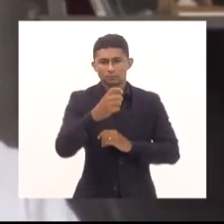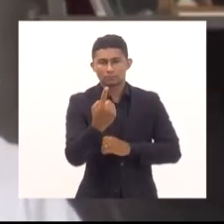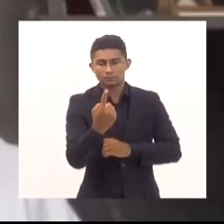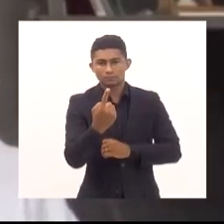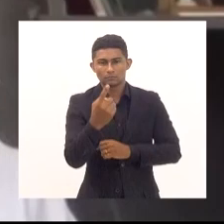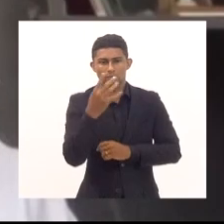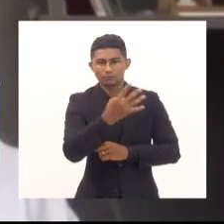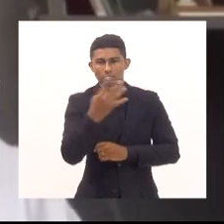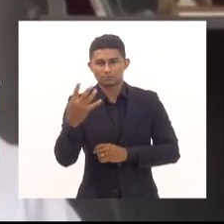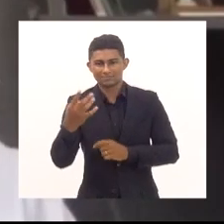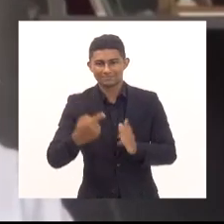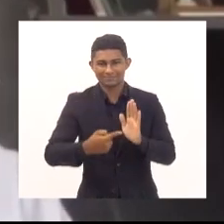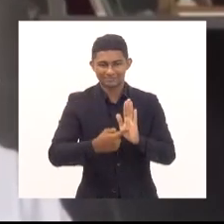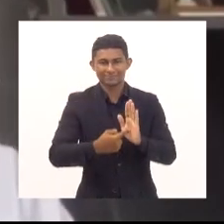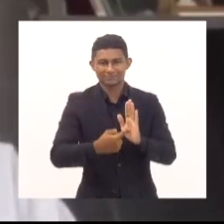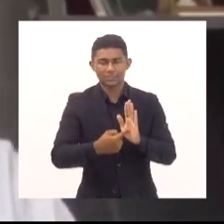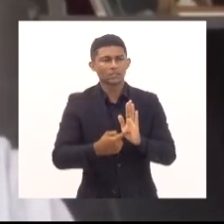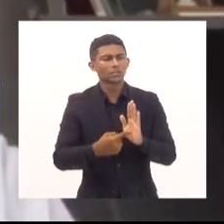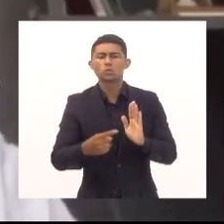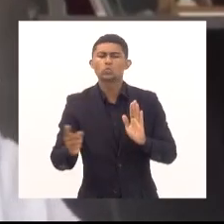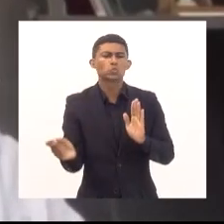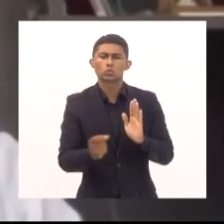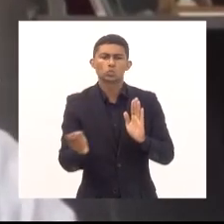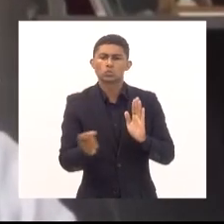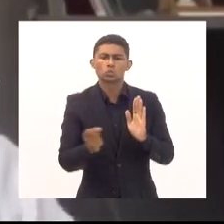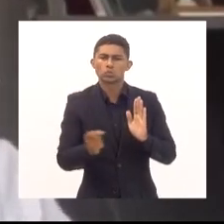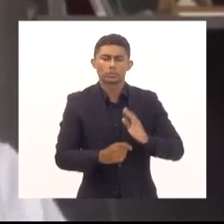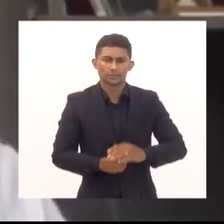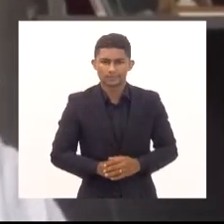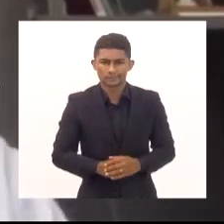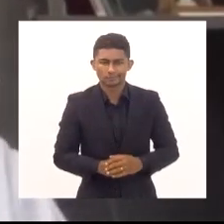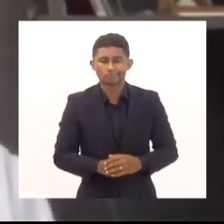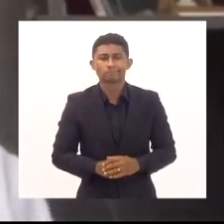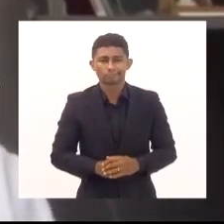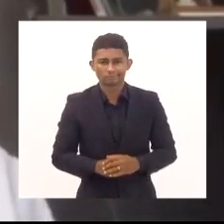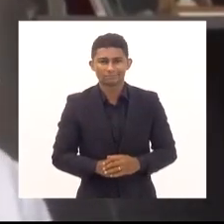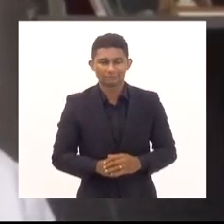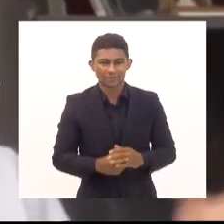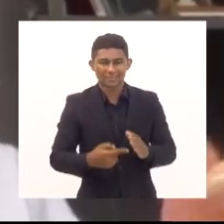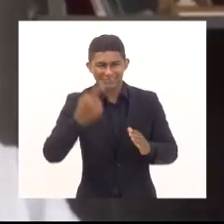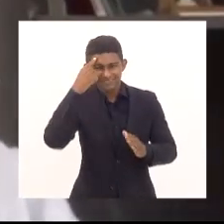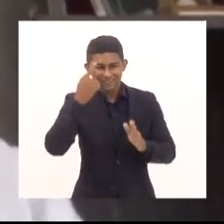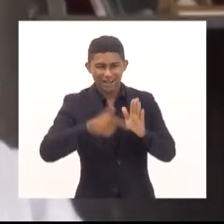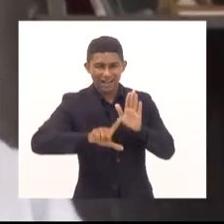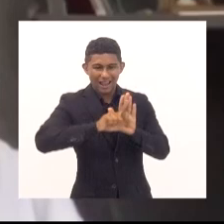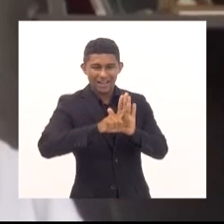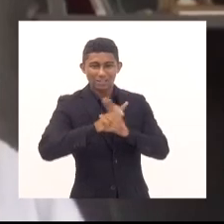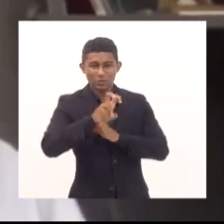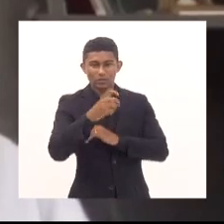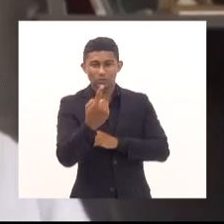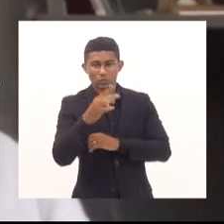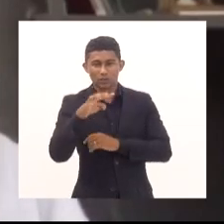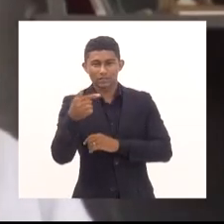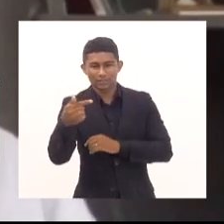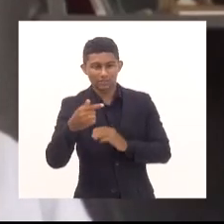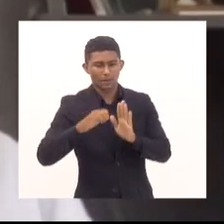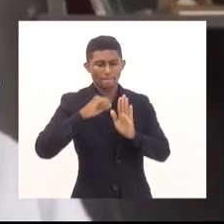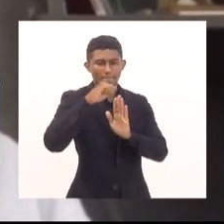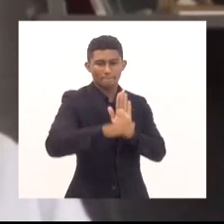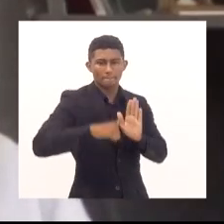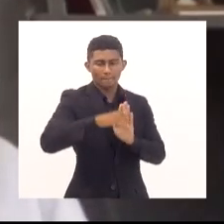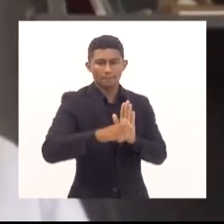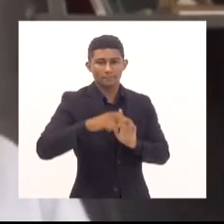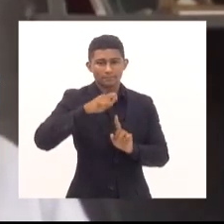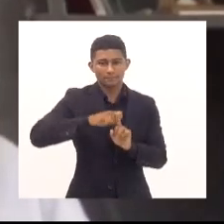5144 e que fala, né, que altera a lei 5147 de